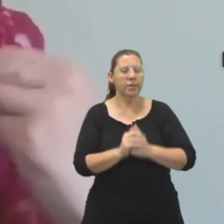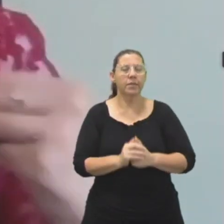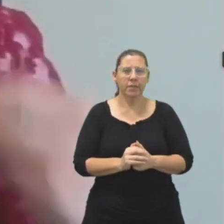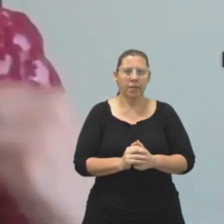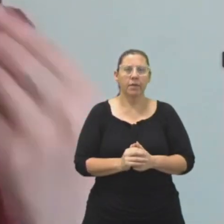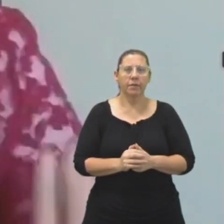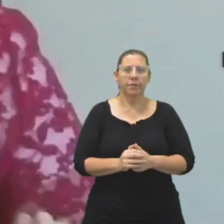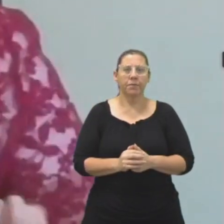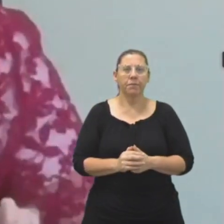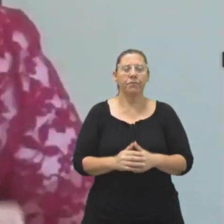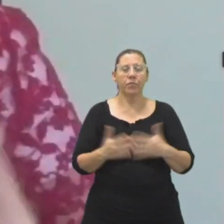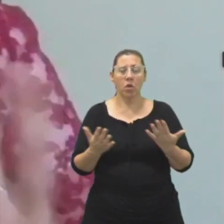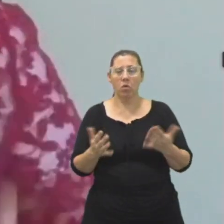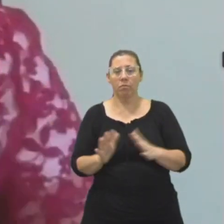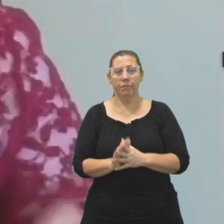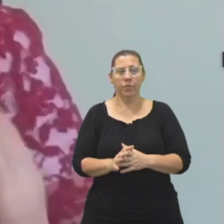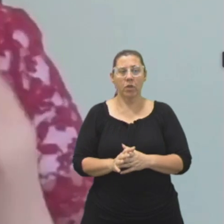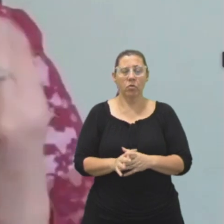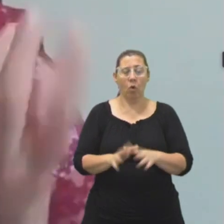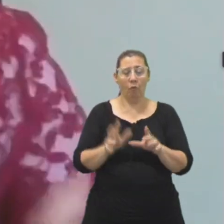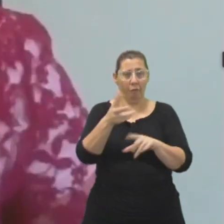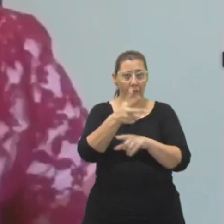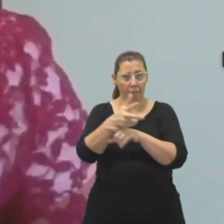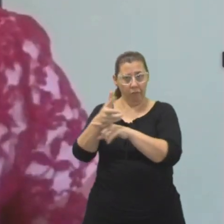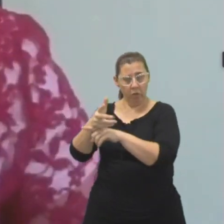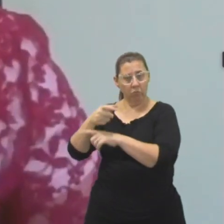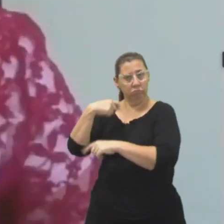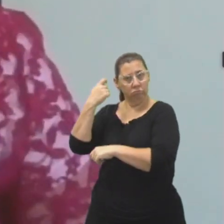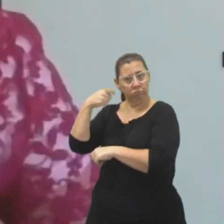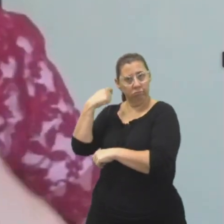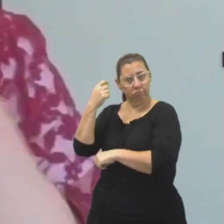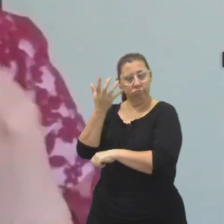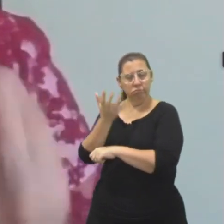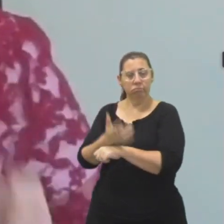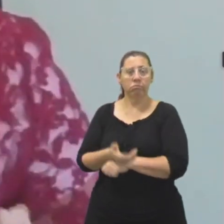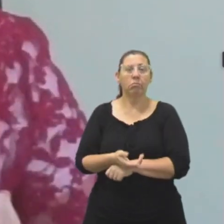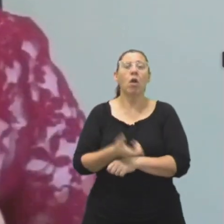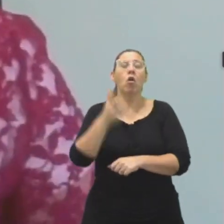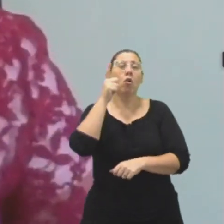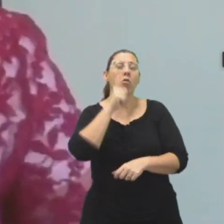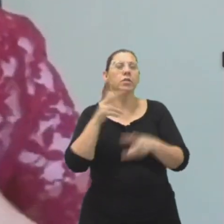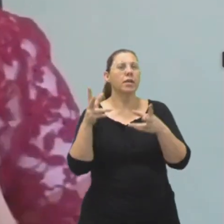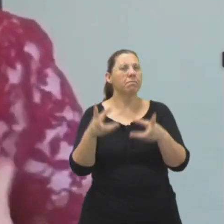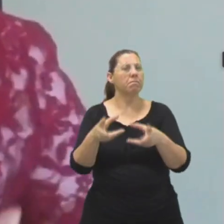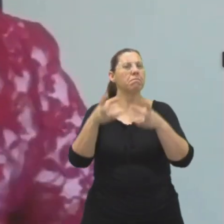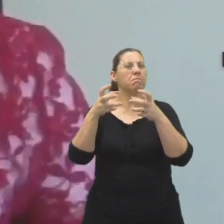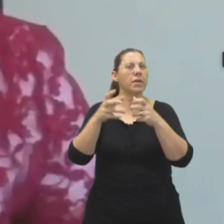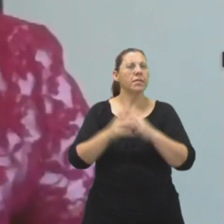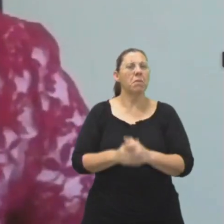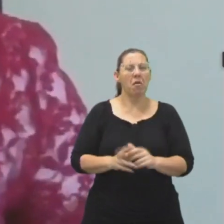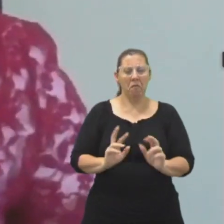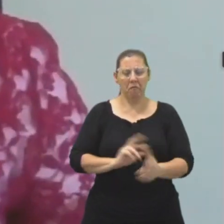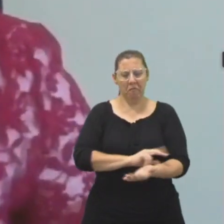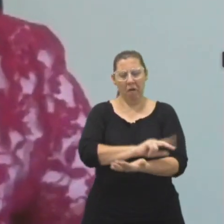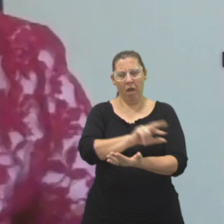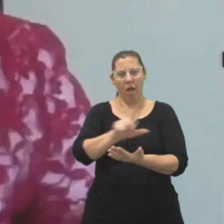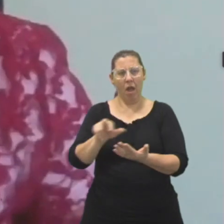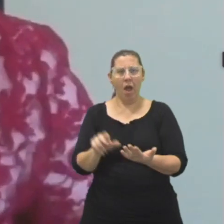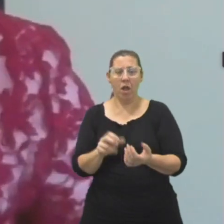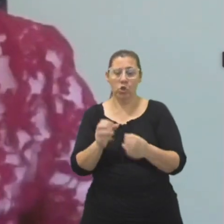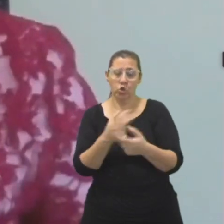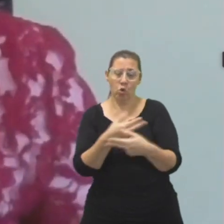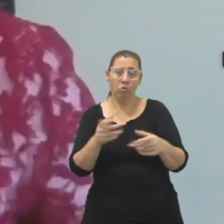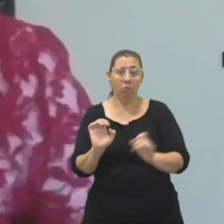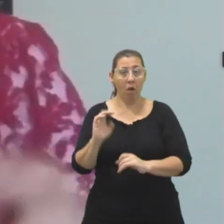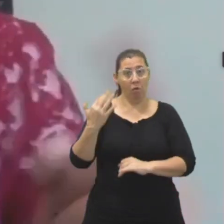sobre o visionamento deste vídeo, deste recurso didático, a gente consegue perceber várias dinâmicas